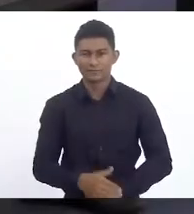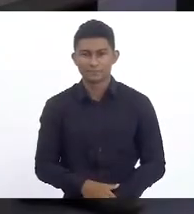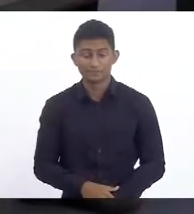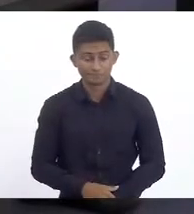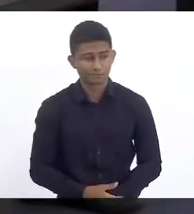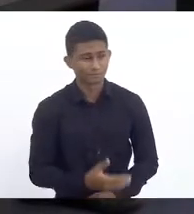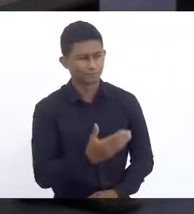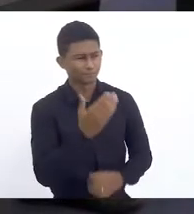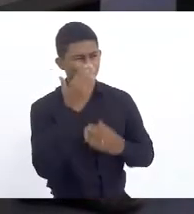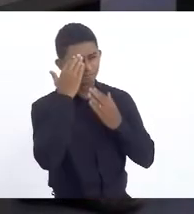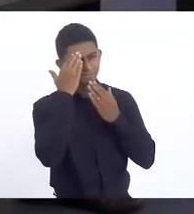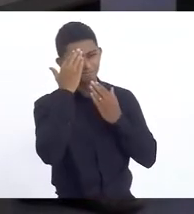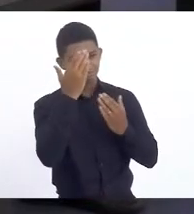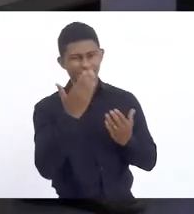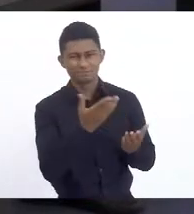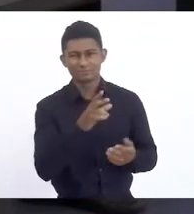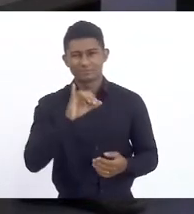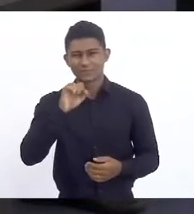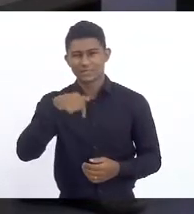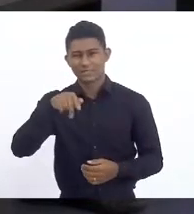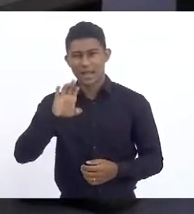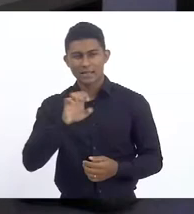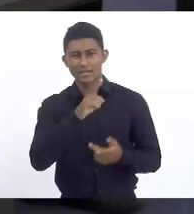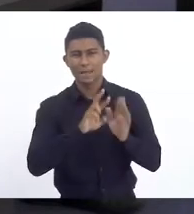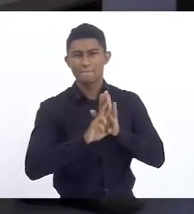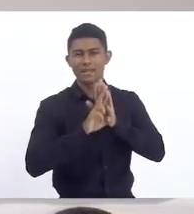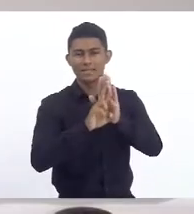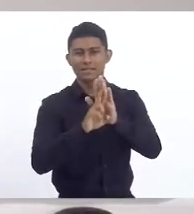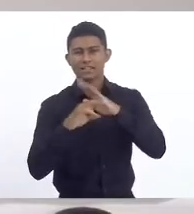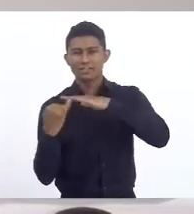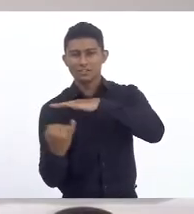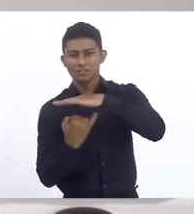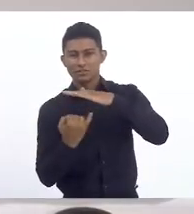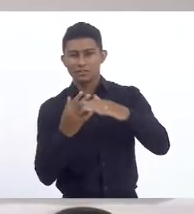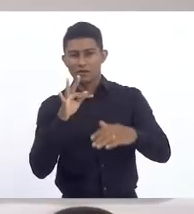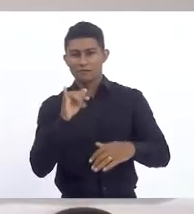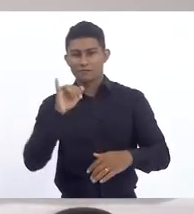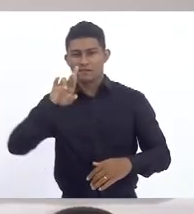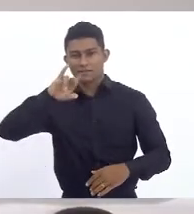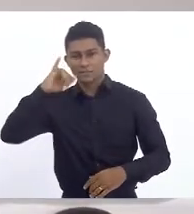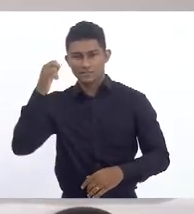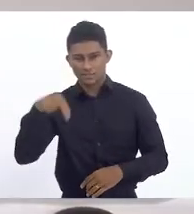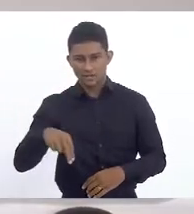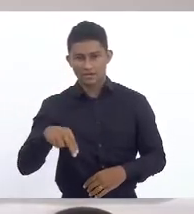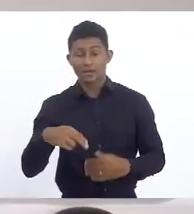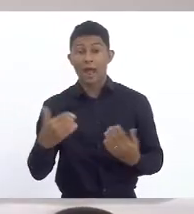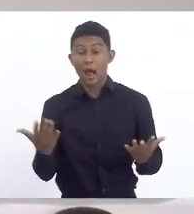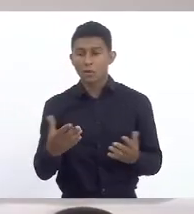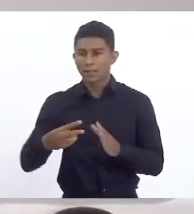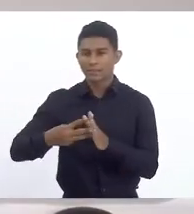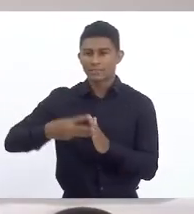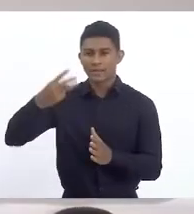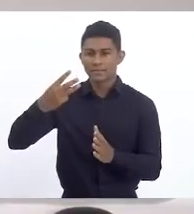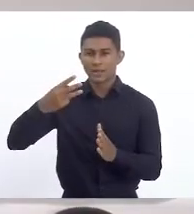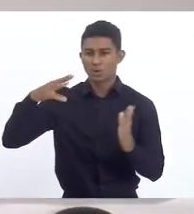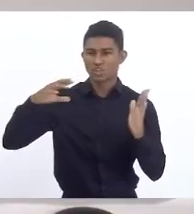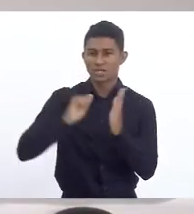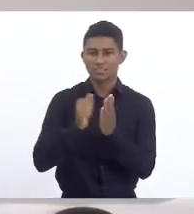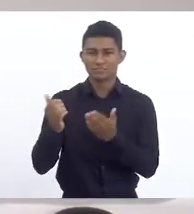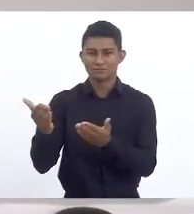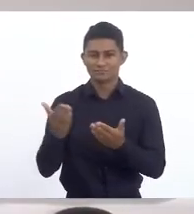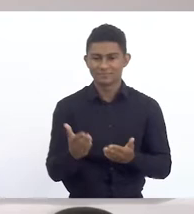Obrigado, Isaac, representando aqui a Firjan. O terceiro inscrito é o